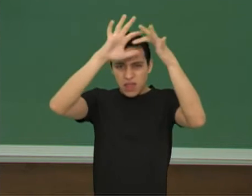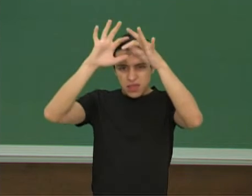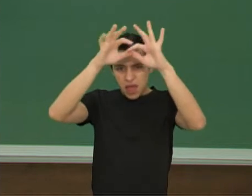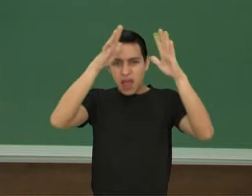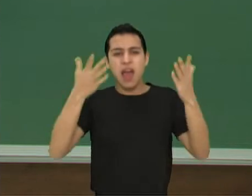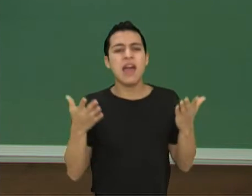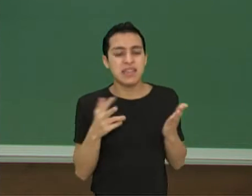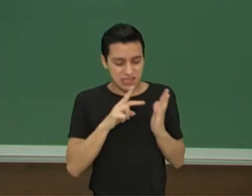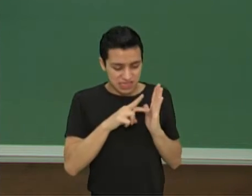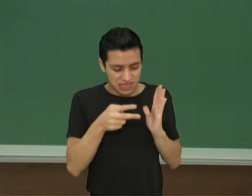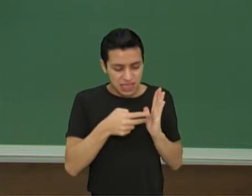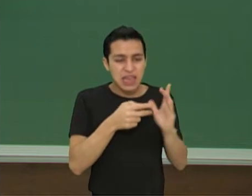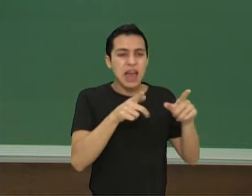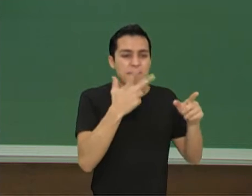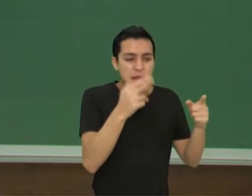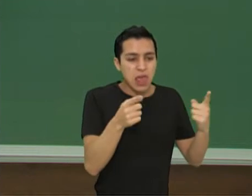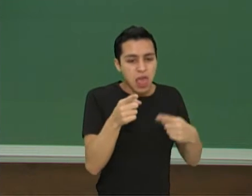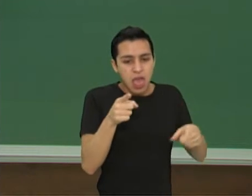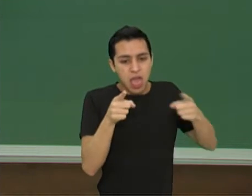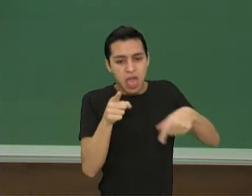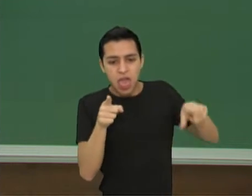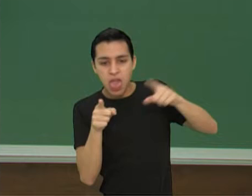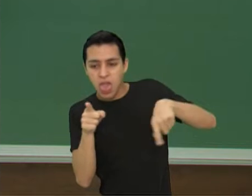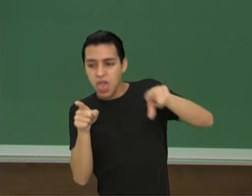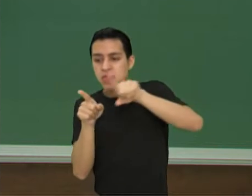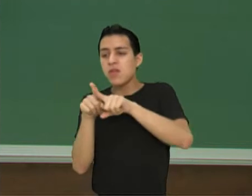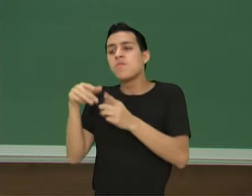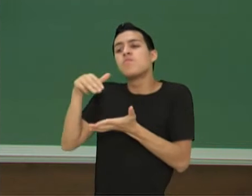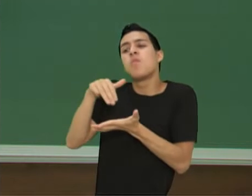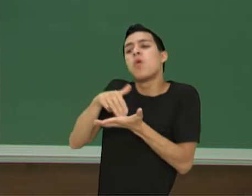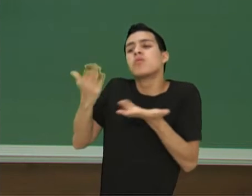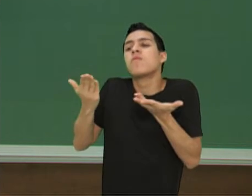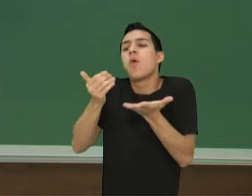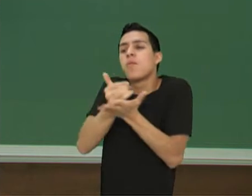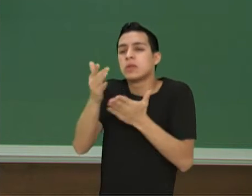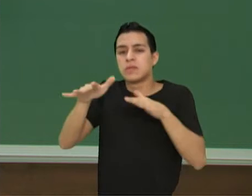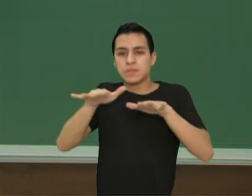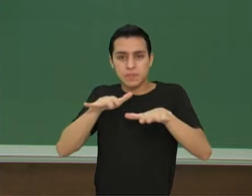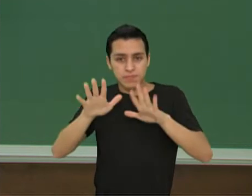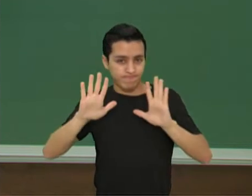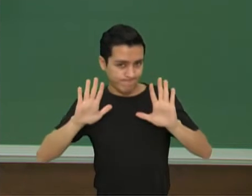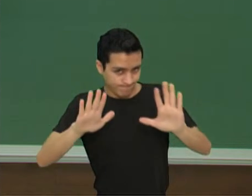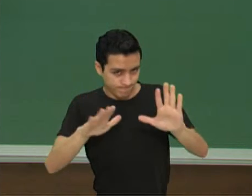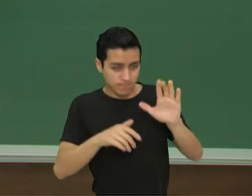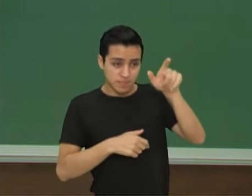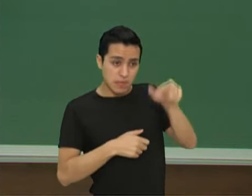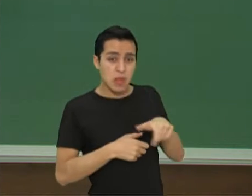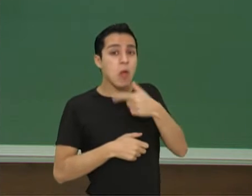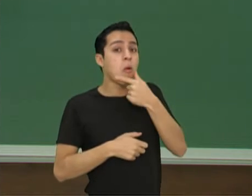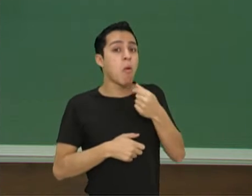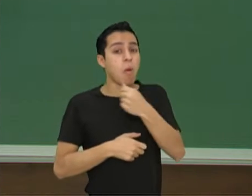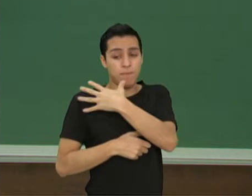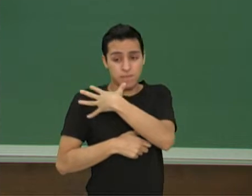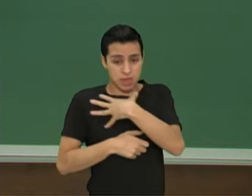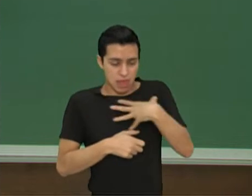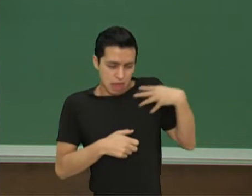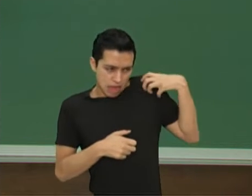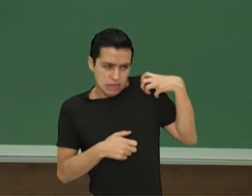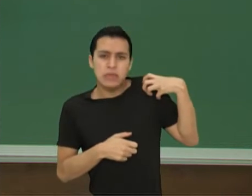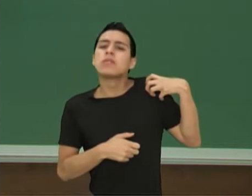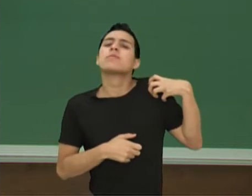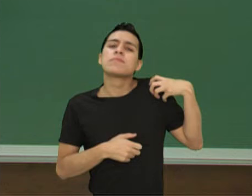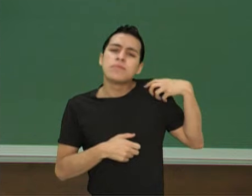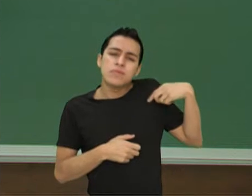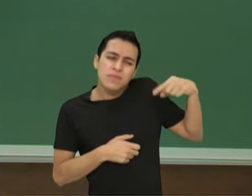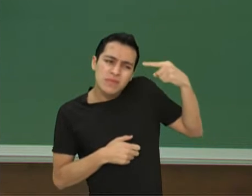a gente sempre pode ir voltando aos motivos do movimento. E daí, o Aristóteles, lá atrás, já tinha partido do